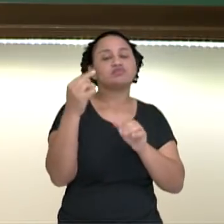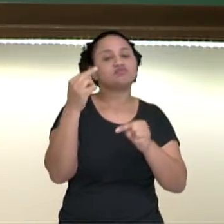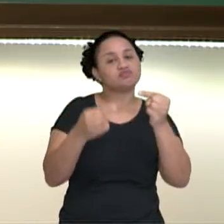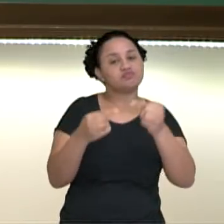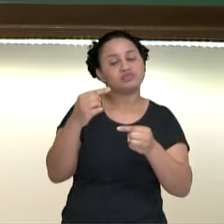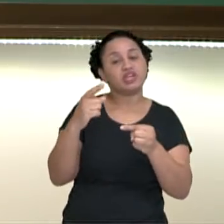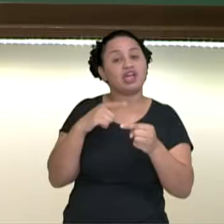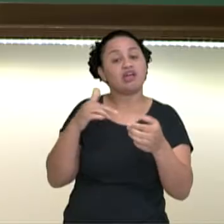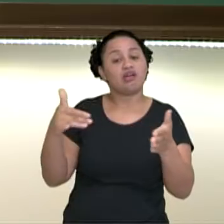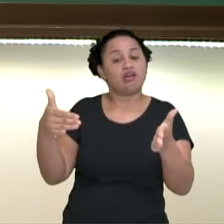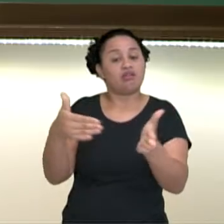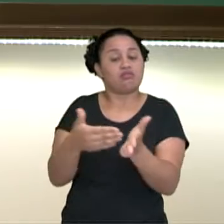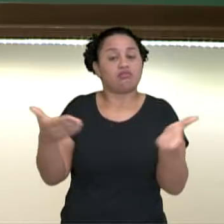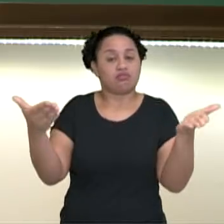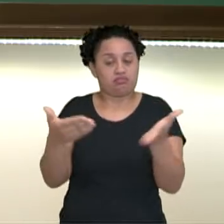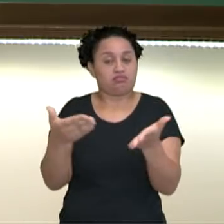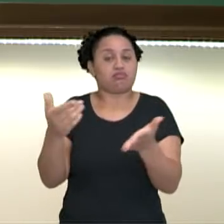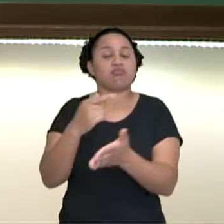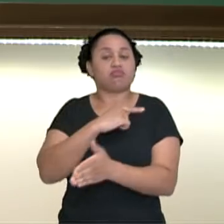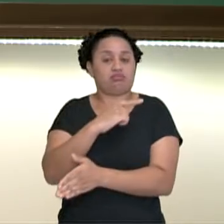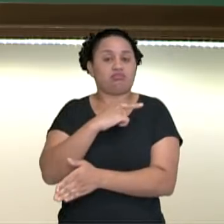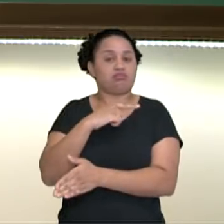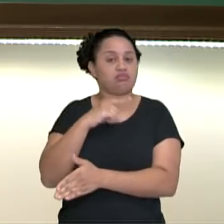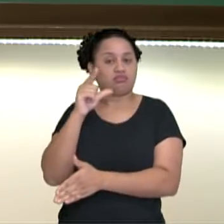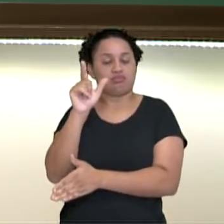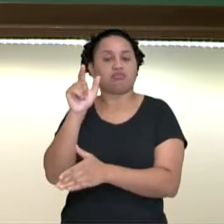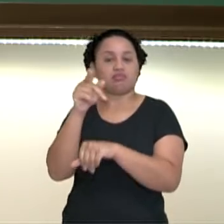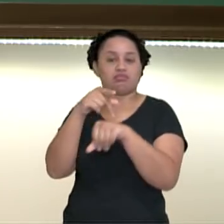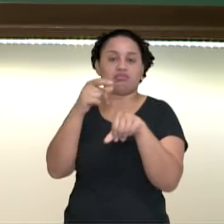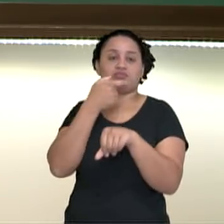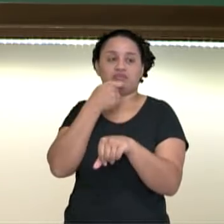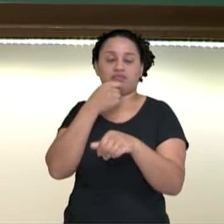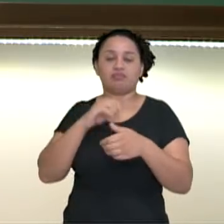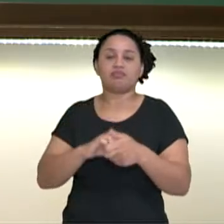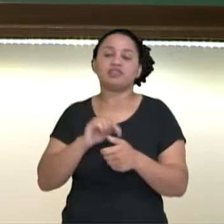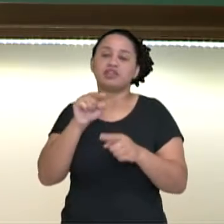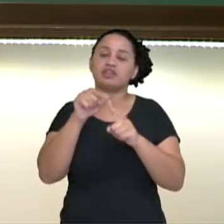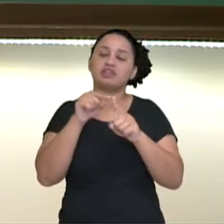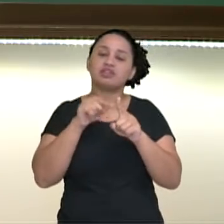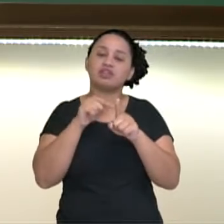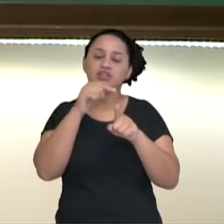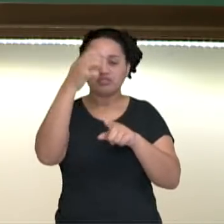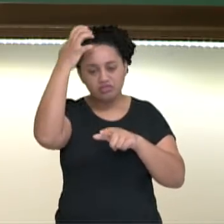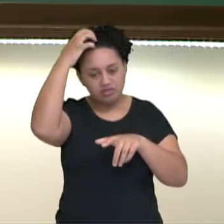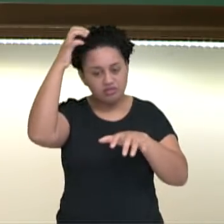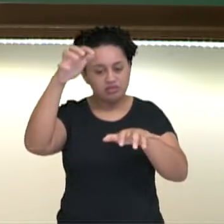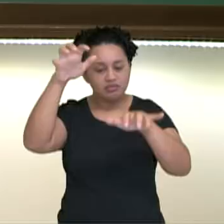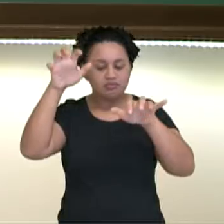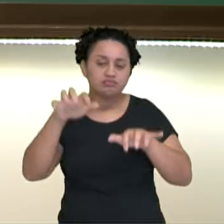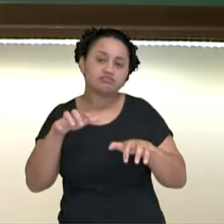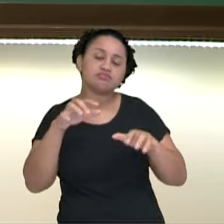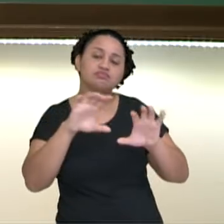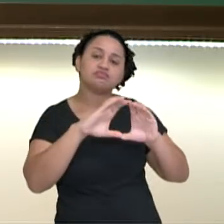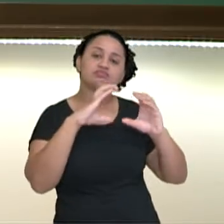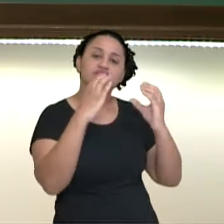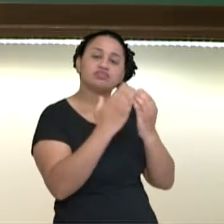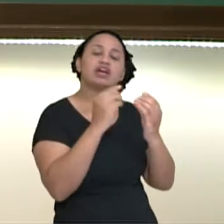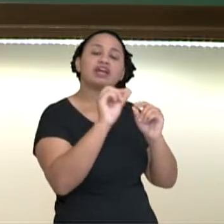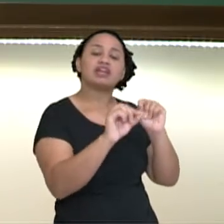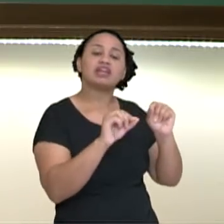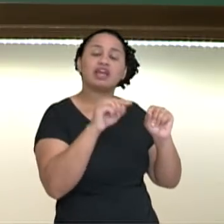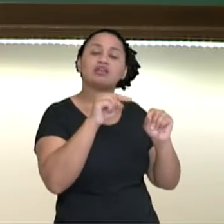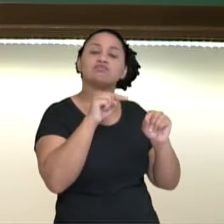existe até os dias atuais dentro da Inglaterra. Nessa monarquia parlamentar, o parlamento é